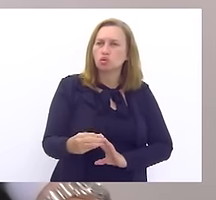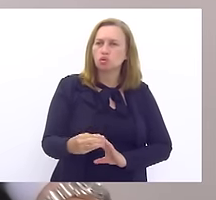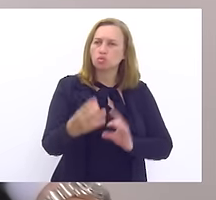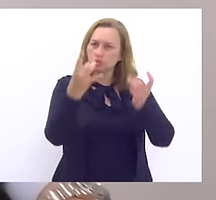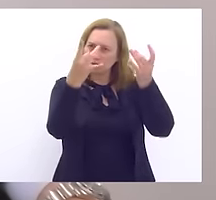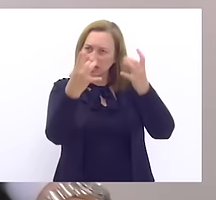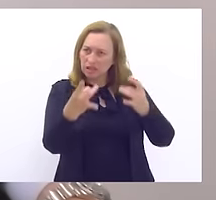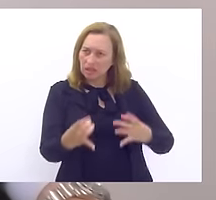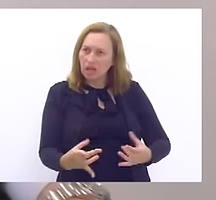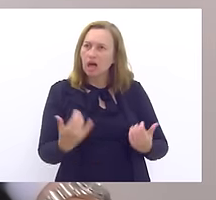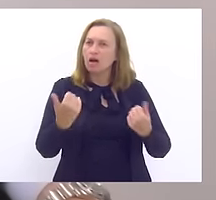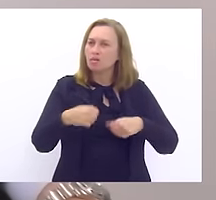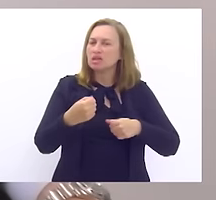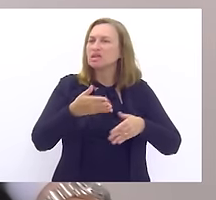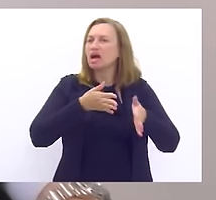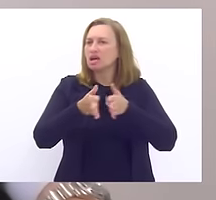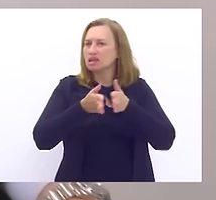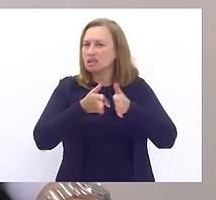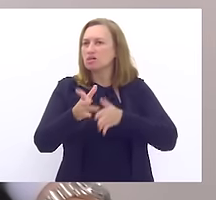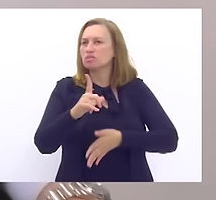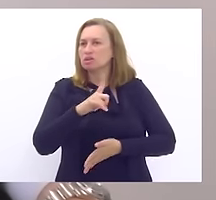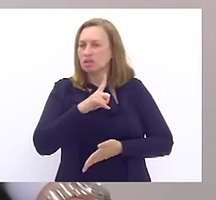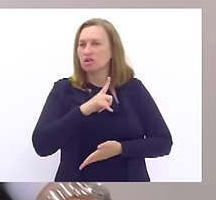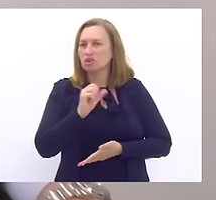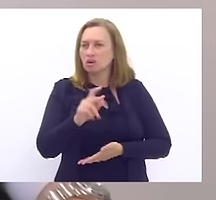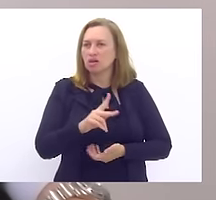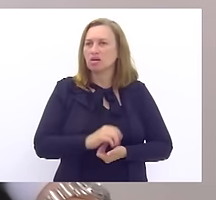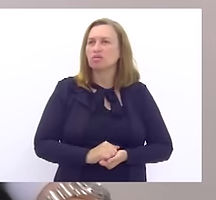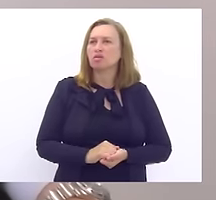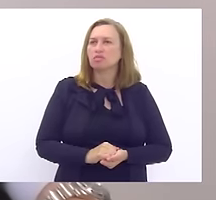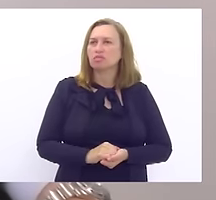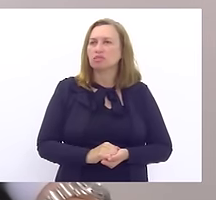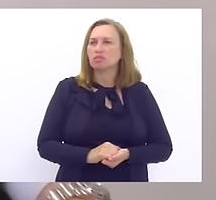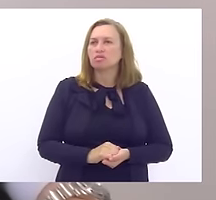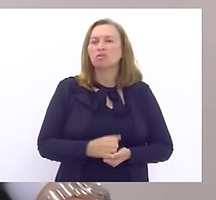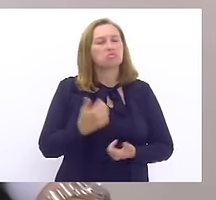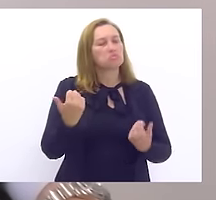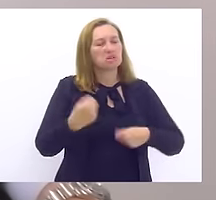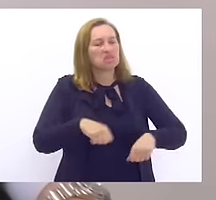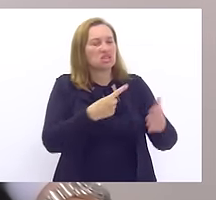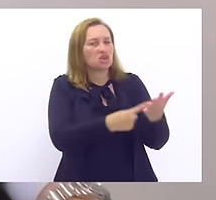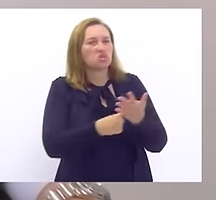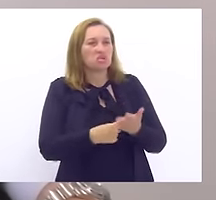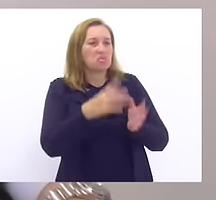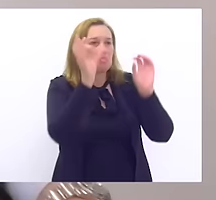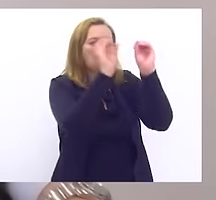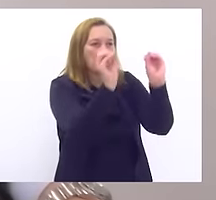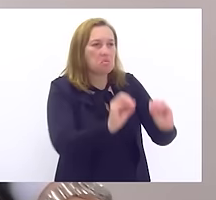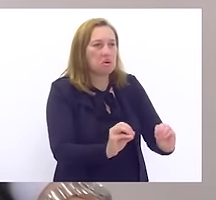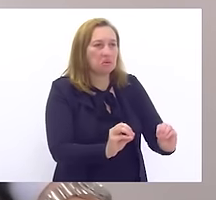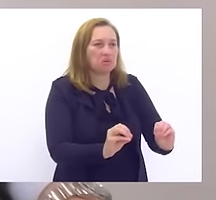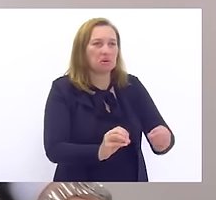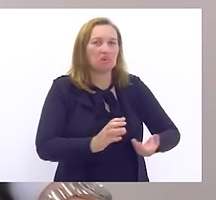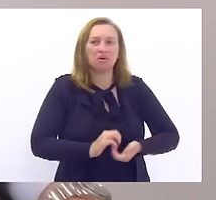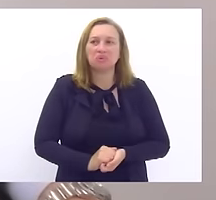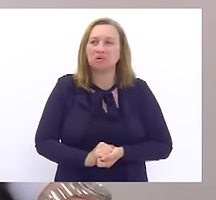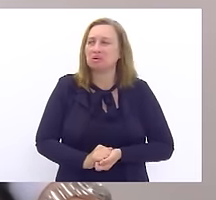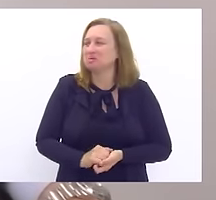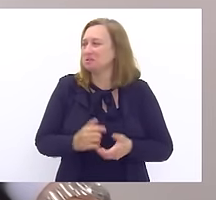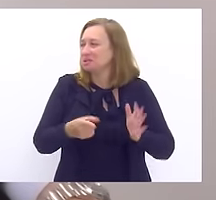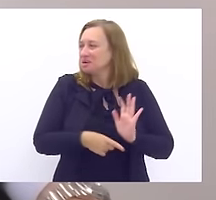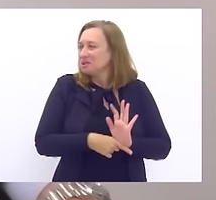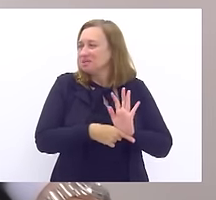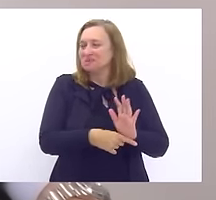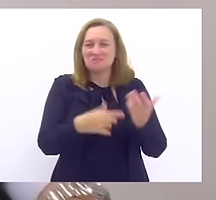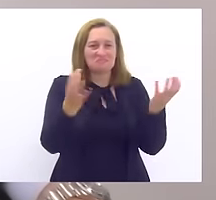a gente precisa ter acesso só isso a gente não precisa da ajuda da senhora para nada não que ninguém tá pedindo ajuda de ninguém não